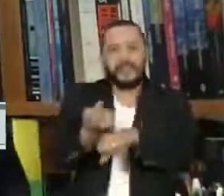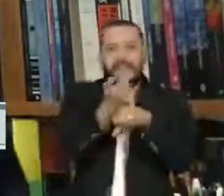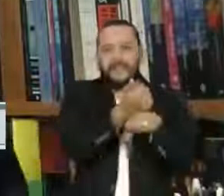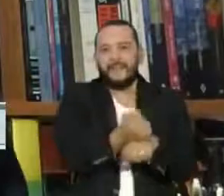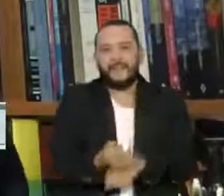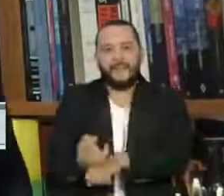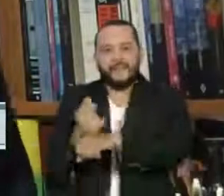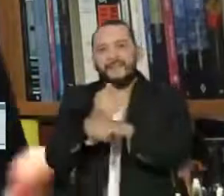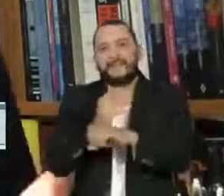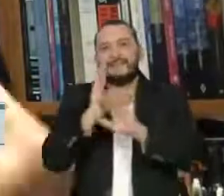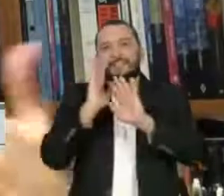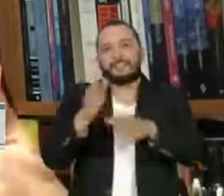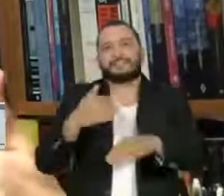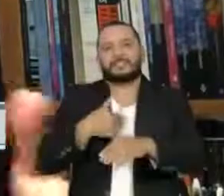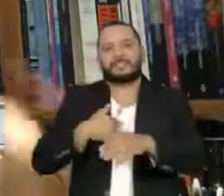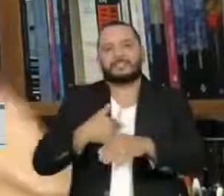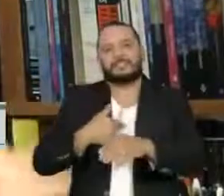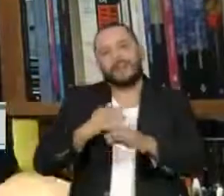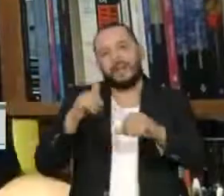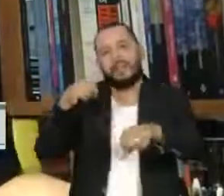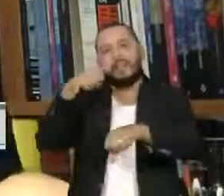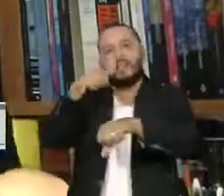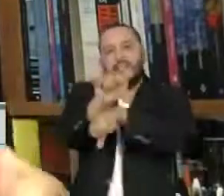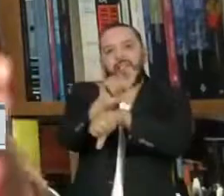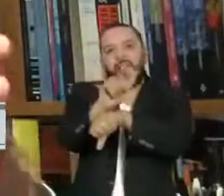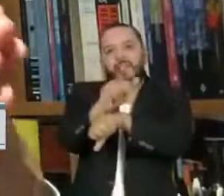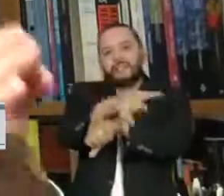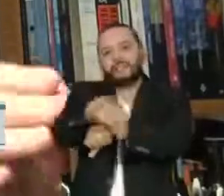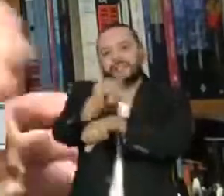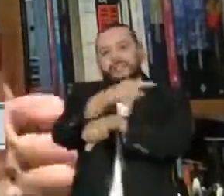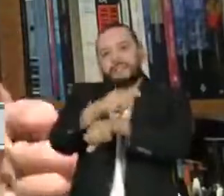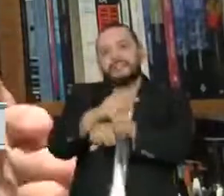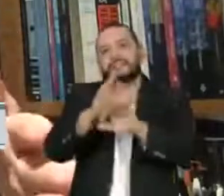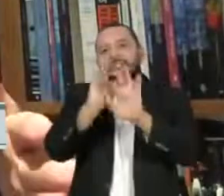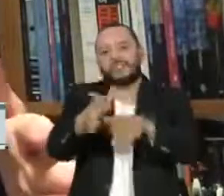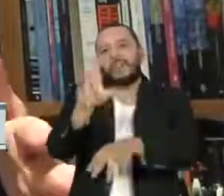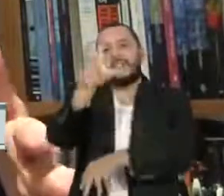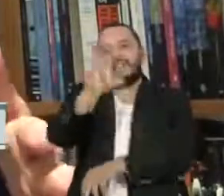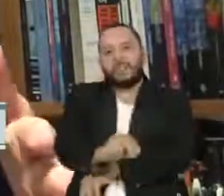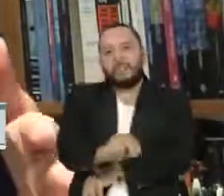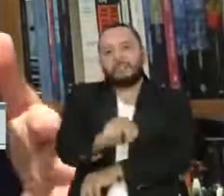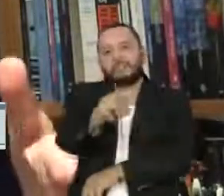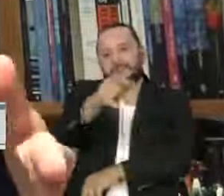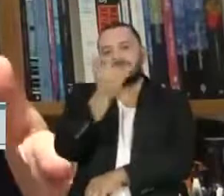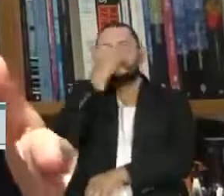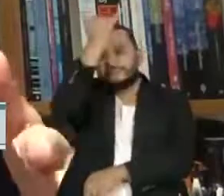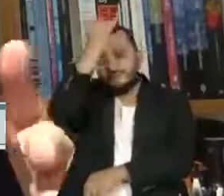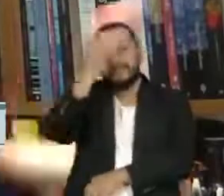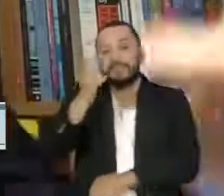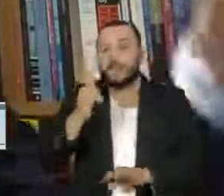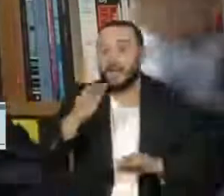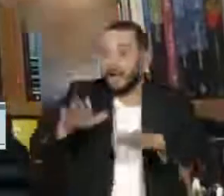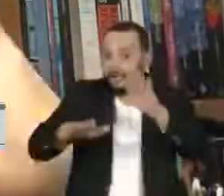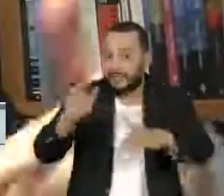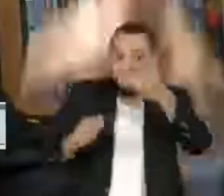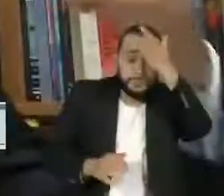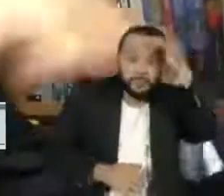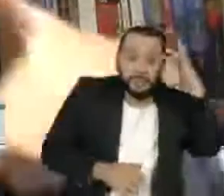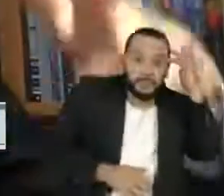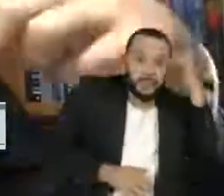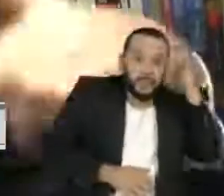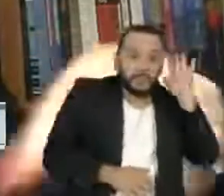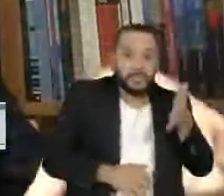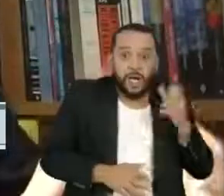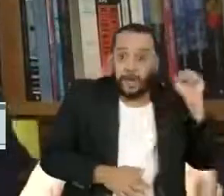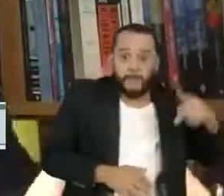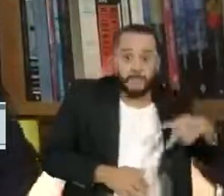de golpe é o aposentado que ainda não se aposentou, está com o processo de aposentadoria em andamento, já começa a